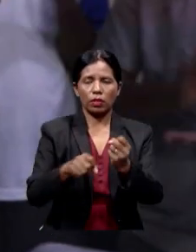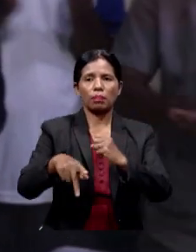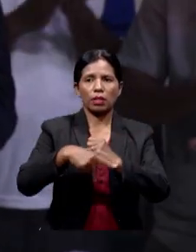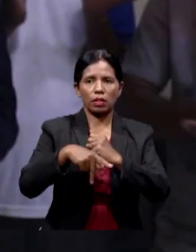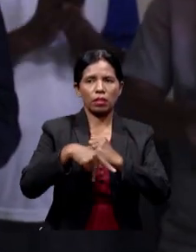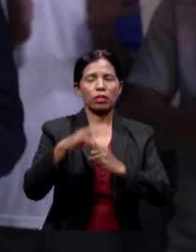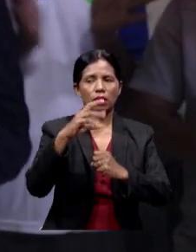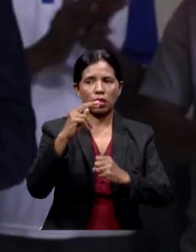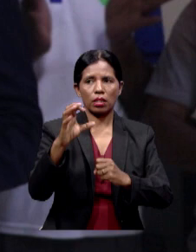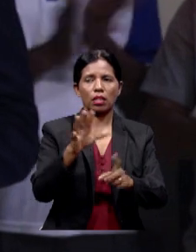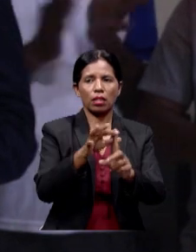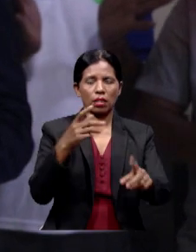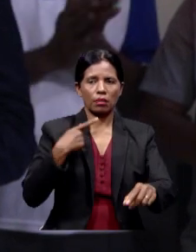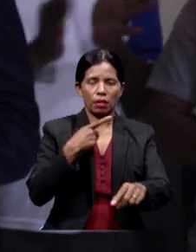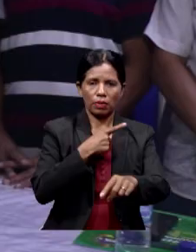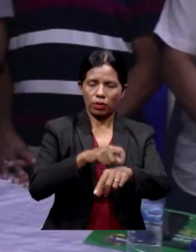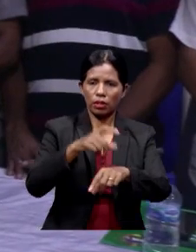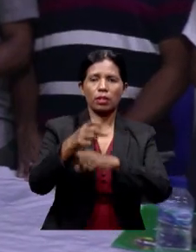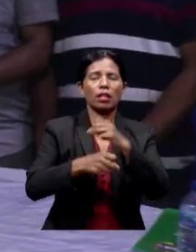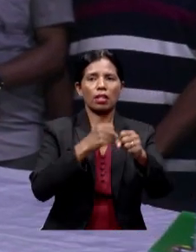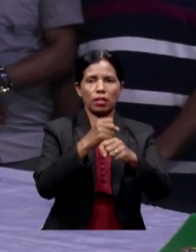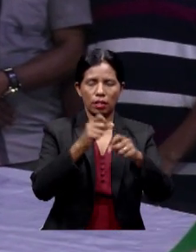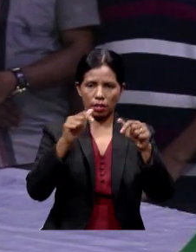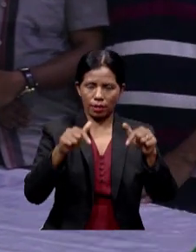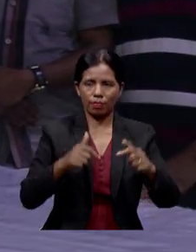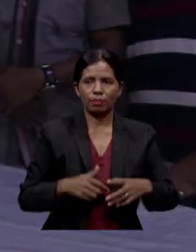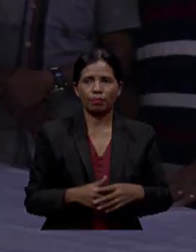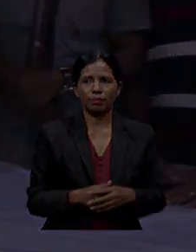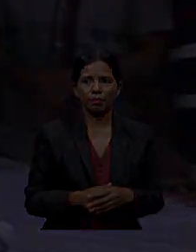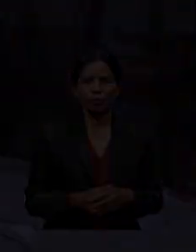eleição parlamentar tinanem. Jimmy Fernandes, Juvial da Costa, GMN.